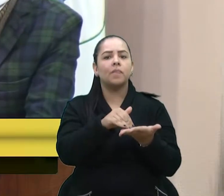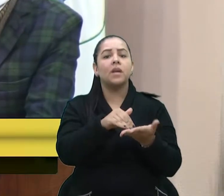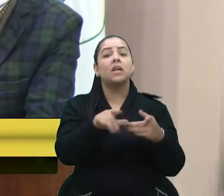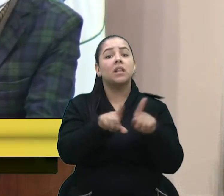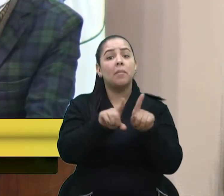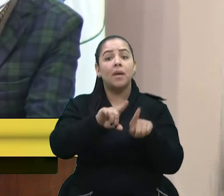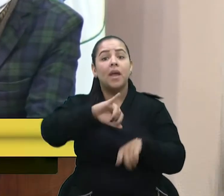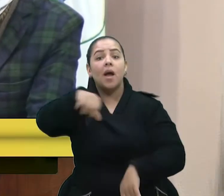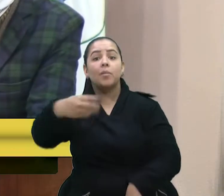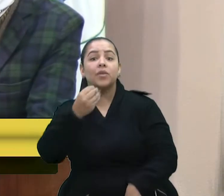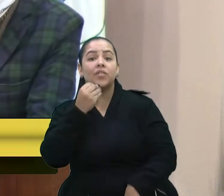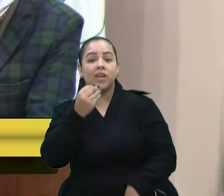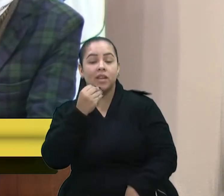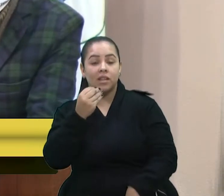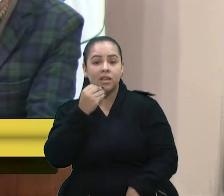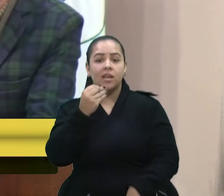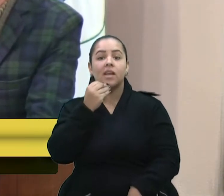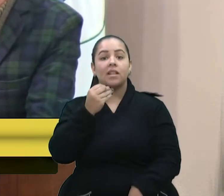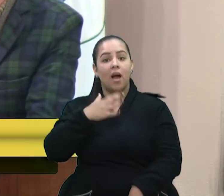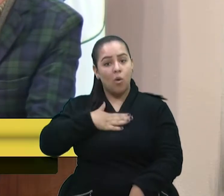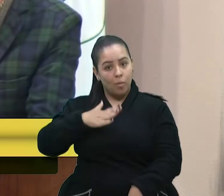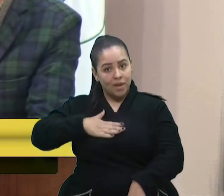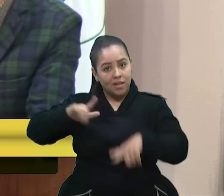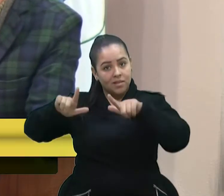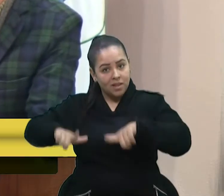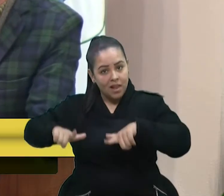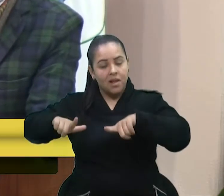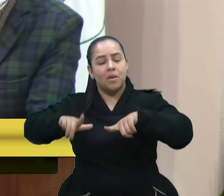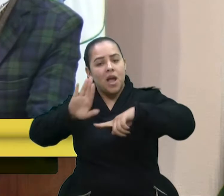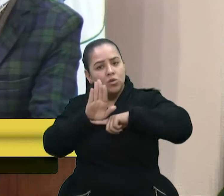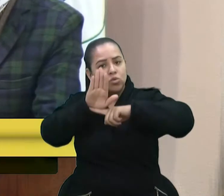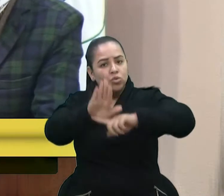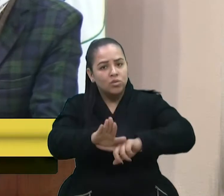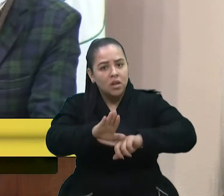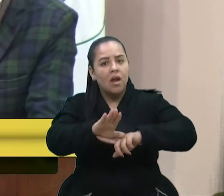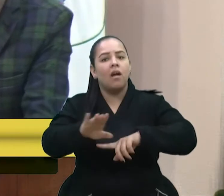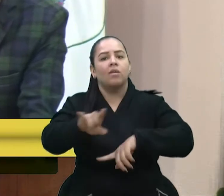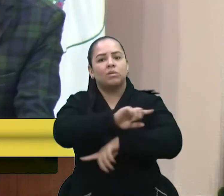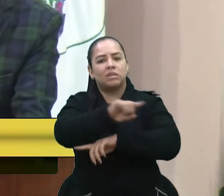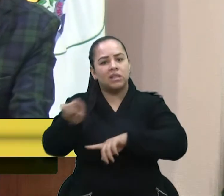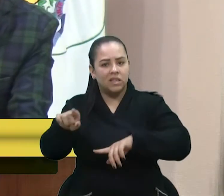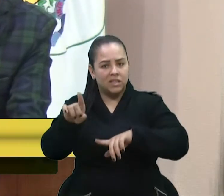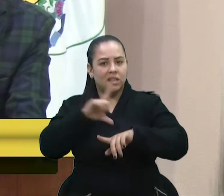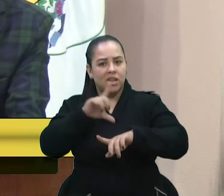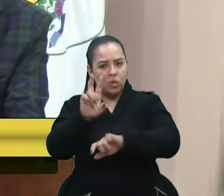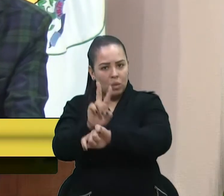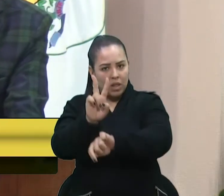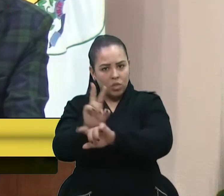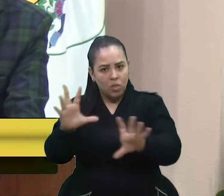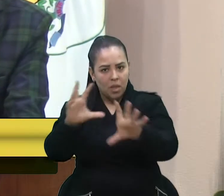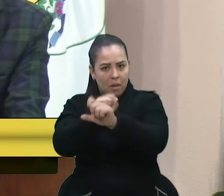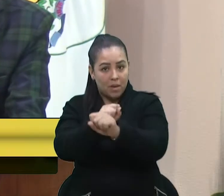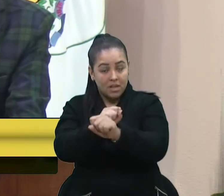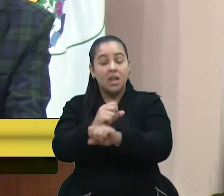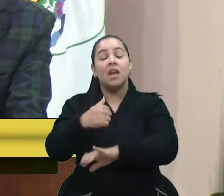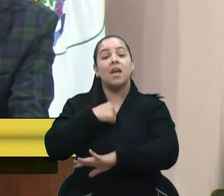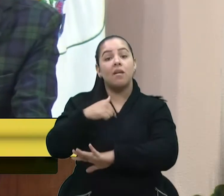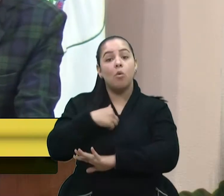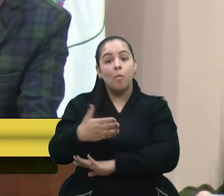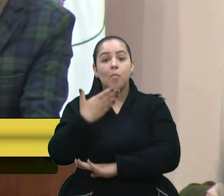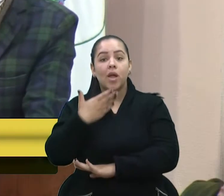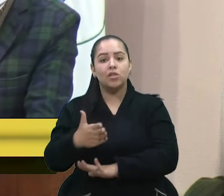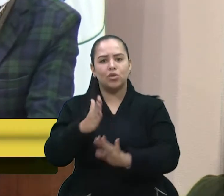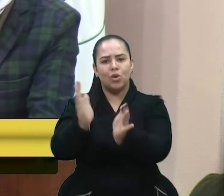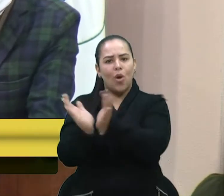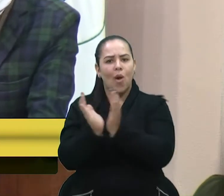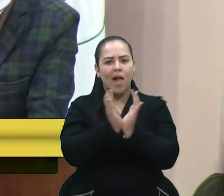disposição dos protetores dos animais para auxiliar em assuntos necessários. Por isso, peço aos nobres